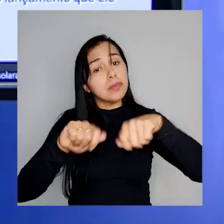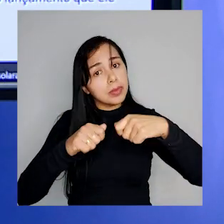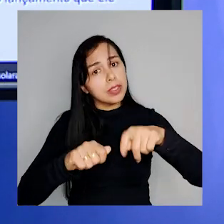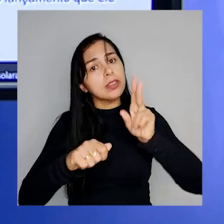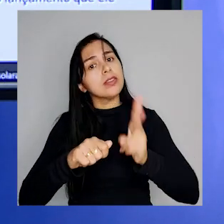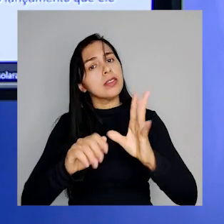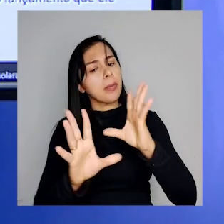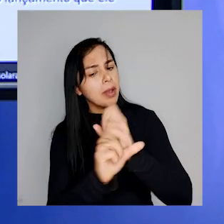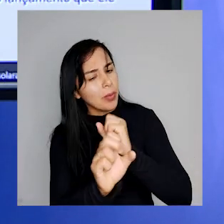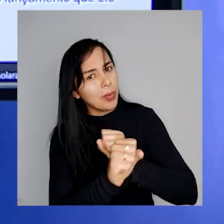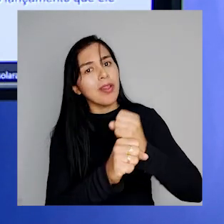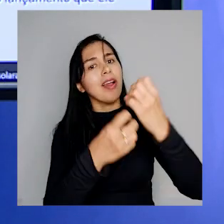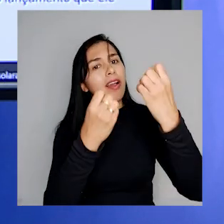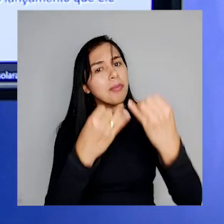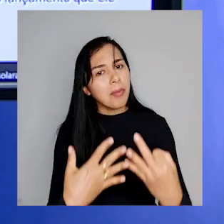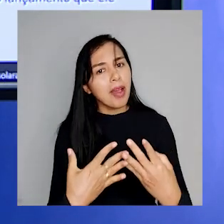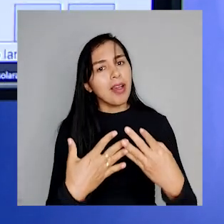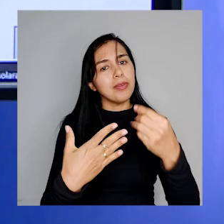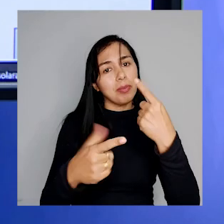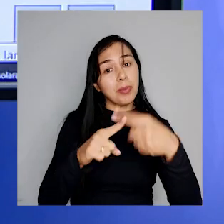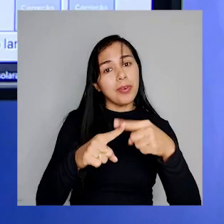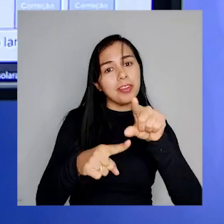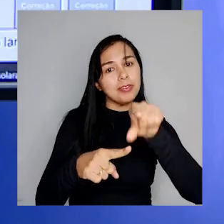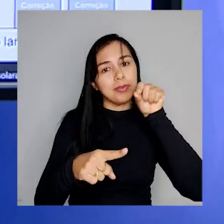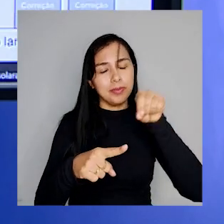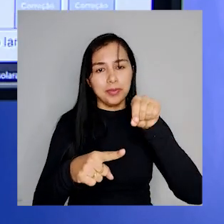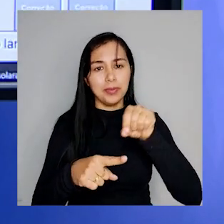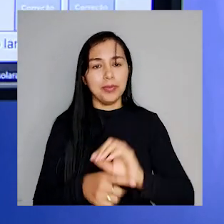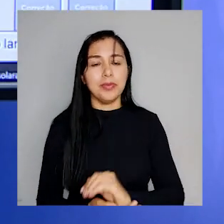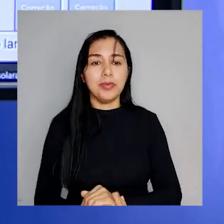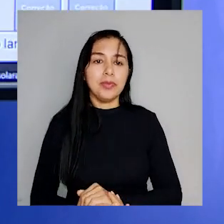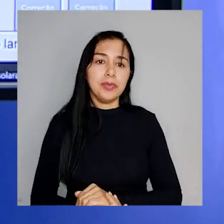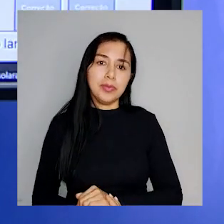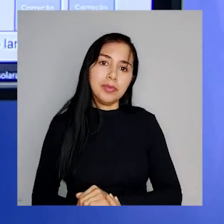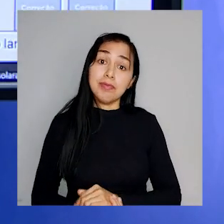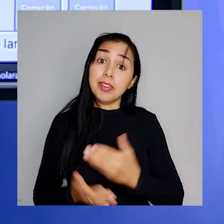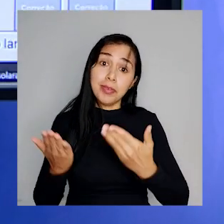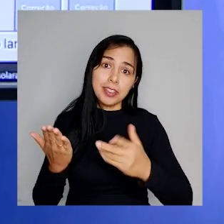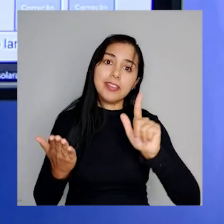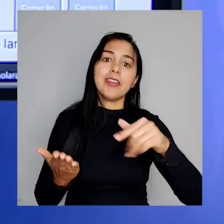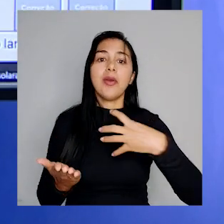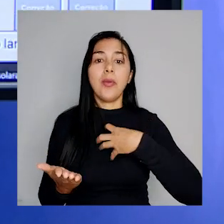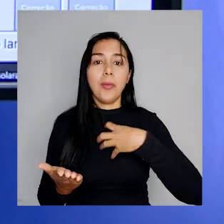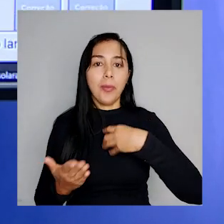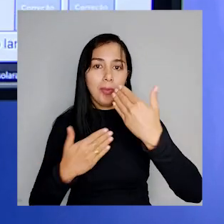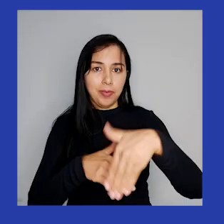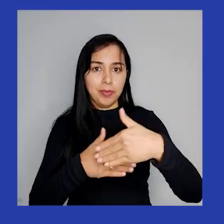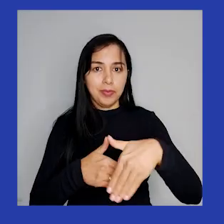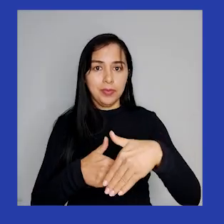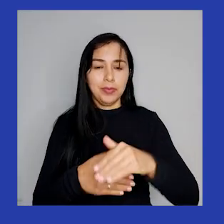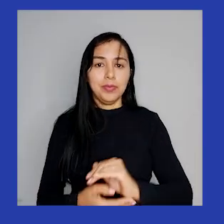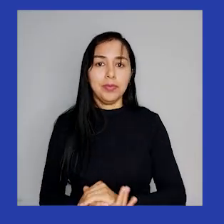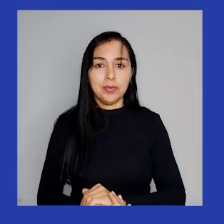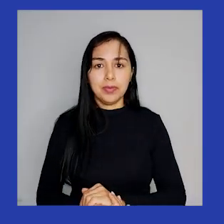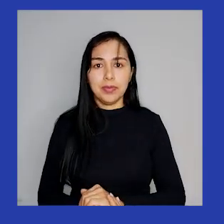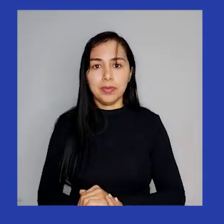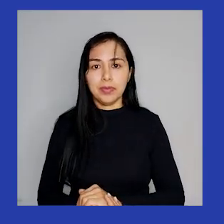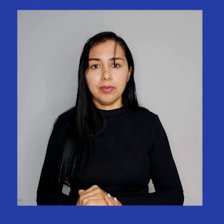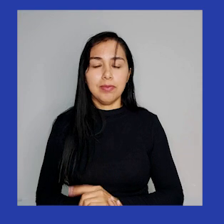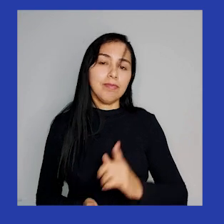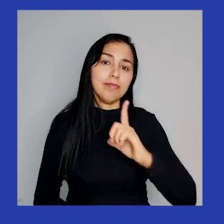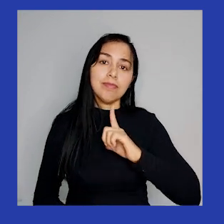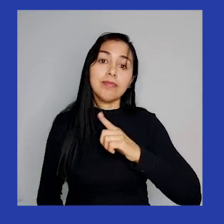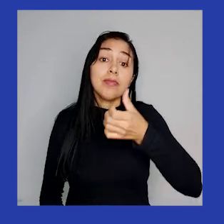não corra esse risco. Então esse aqui é o estilo da nossa prova. Ela vem com